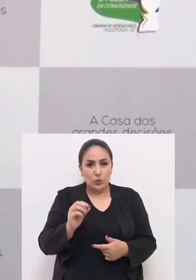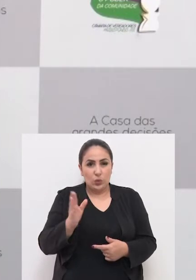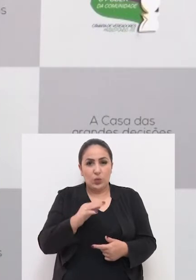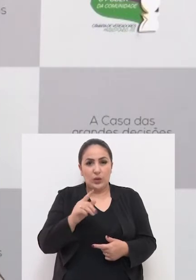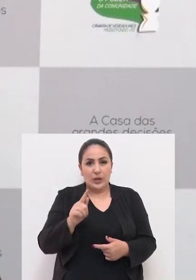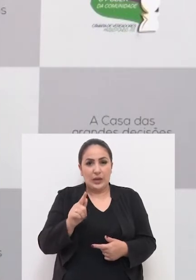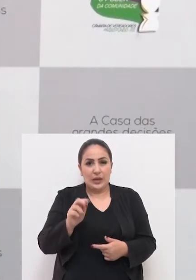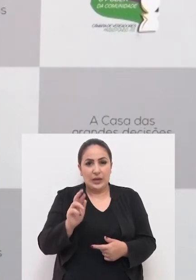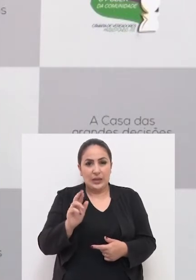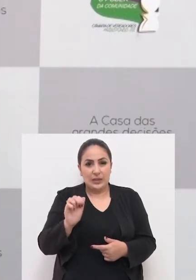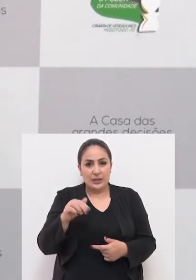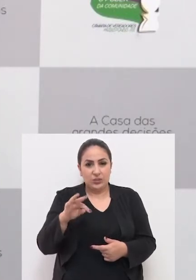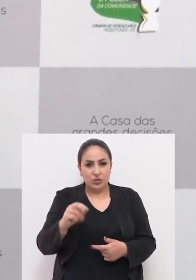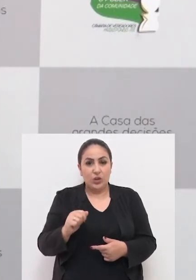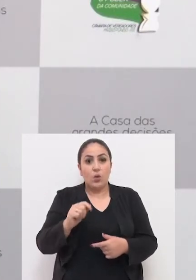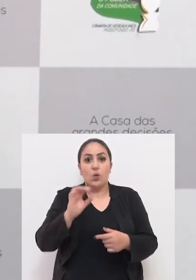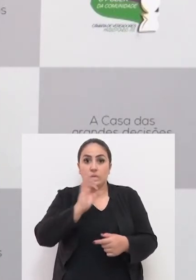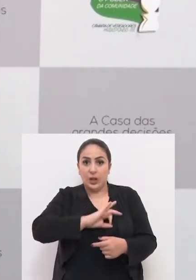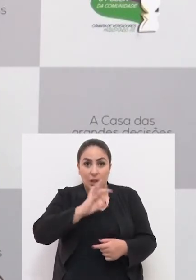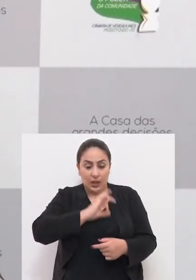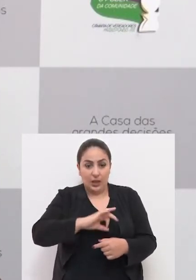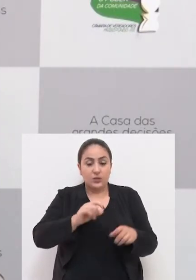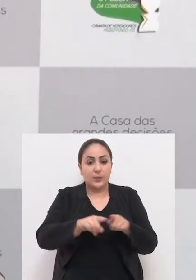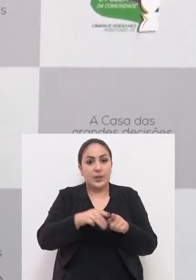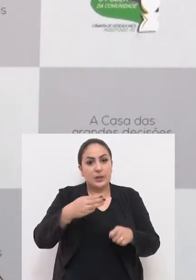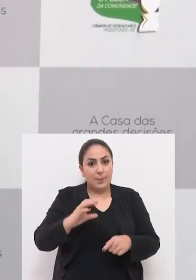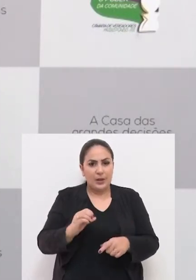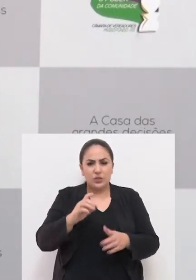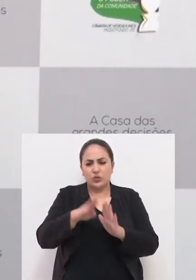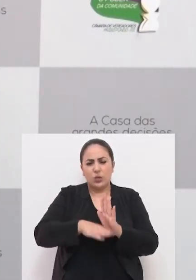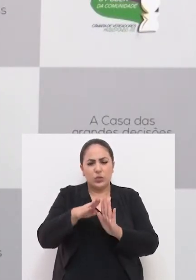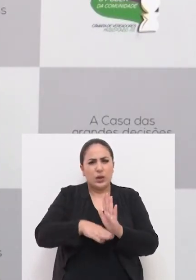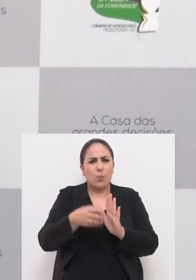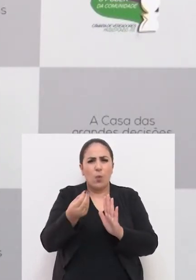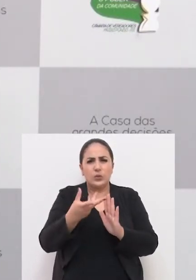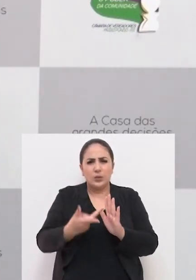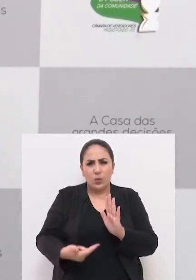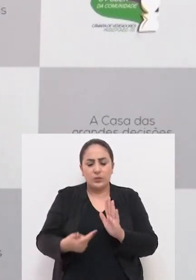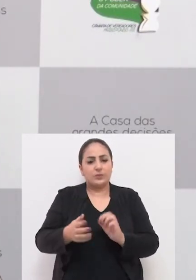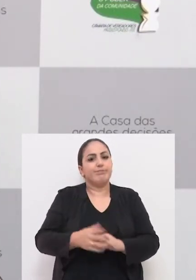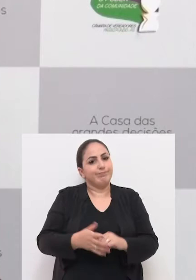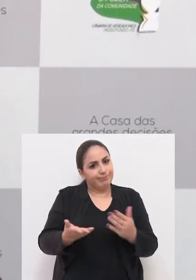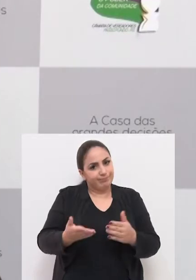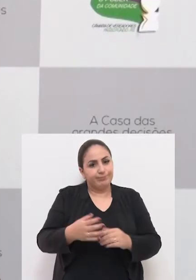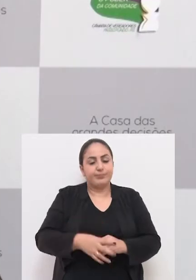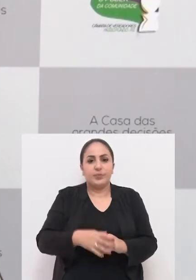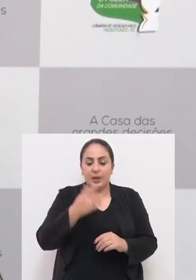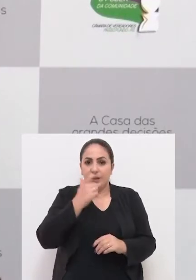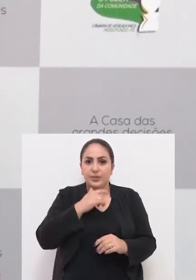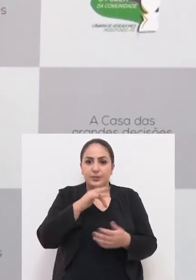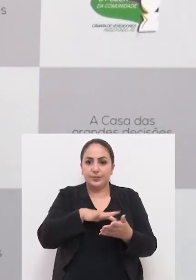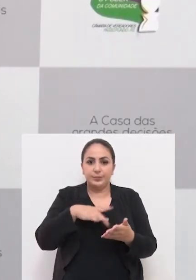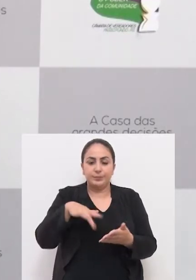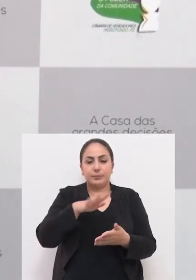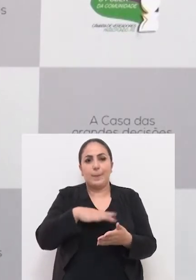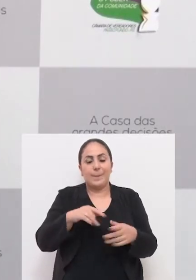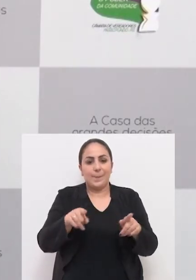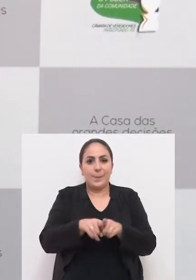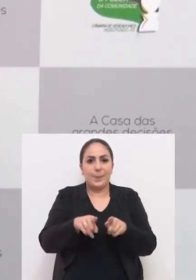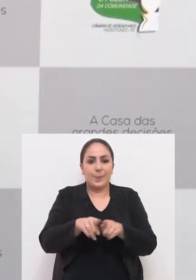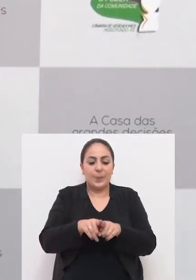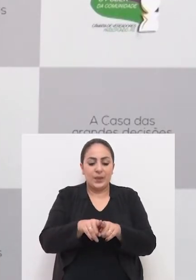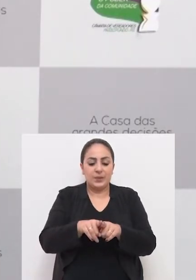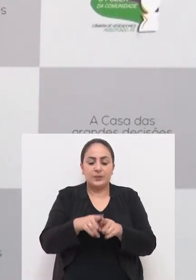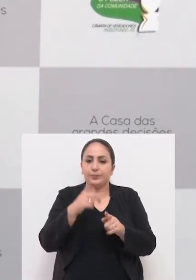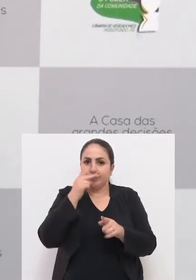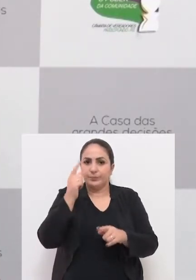só o fundo de garantia e o salário do mês de março, que eles descontaram um monte de coisa também. Então, né, a situação